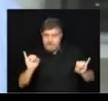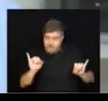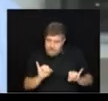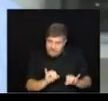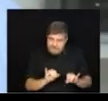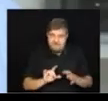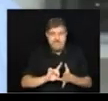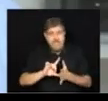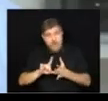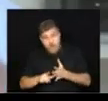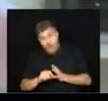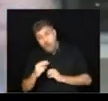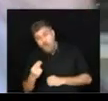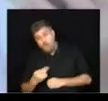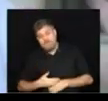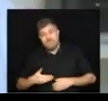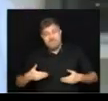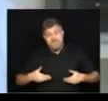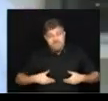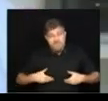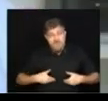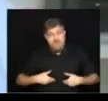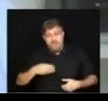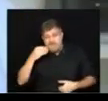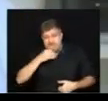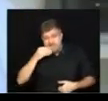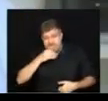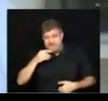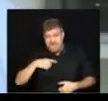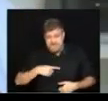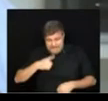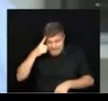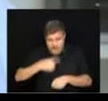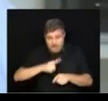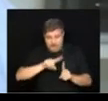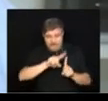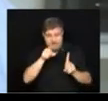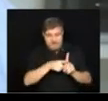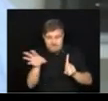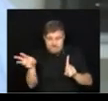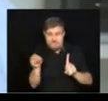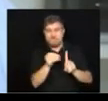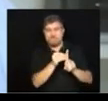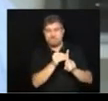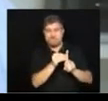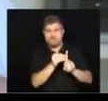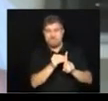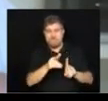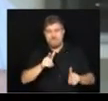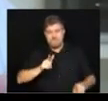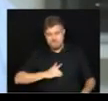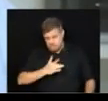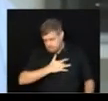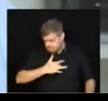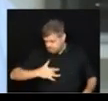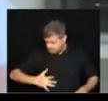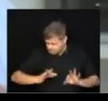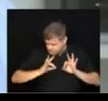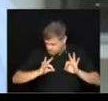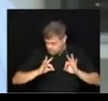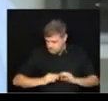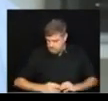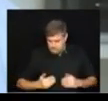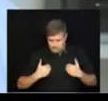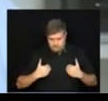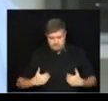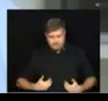no momento que ela engravida, no momento que ela tiver uma gestação, que essa gestação ela tenha os nutrientes